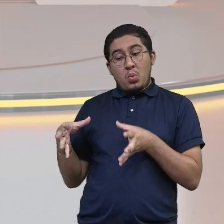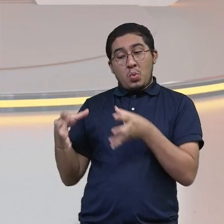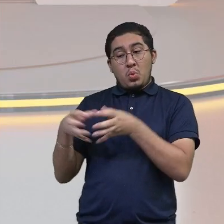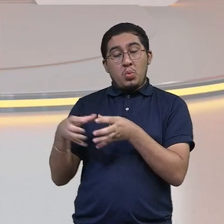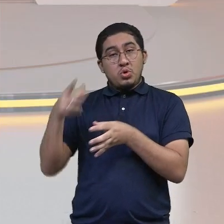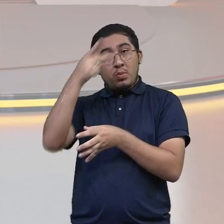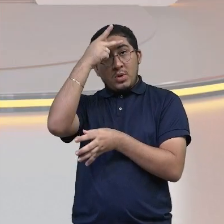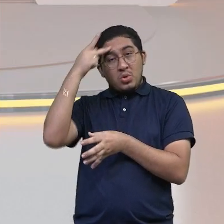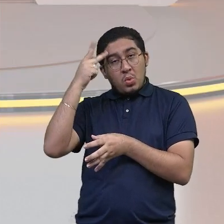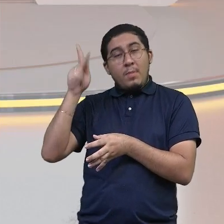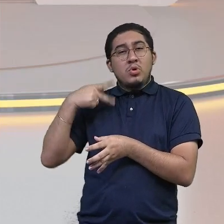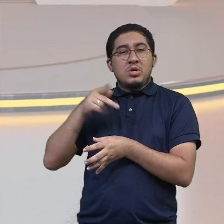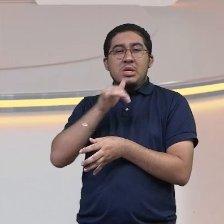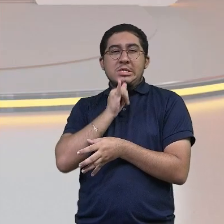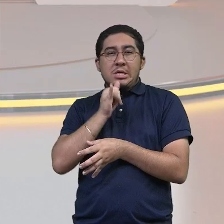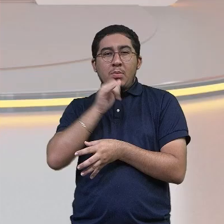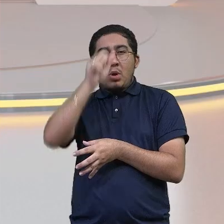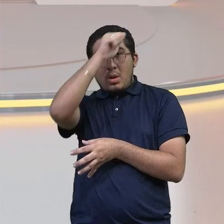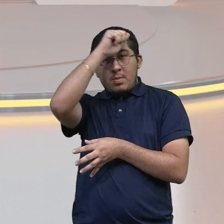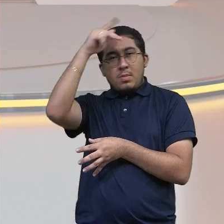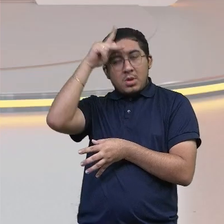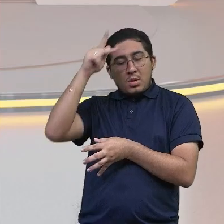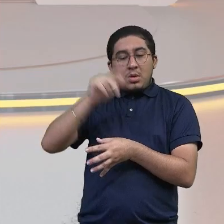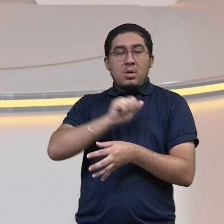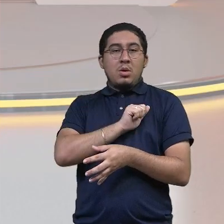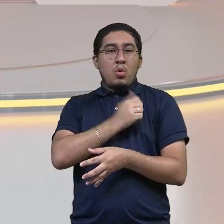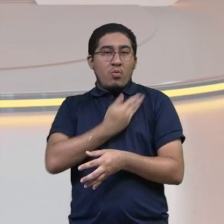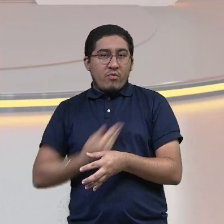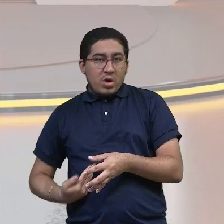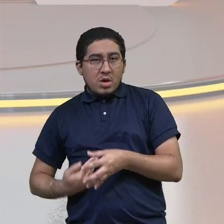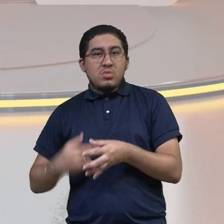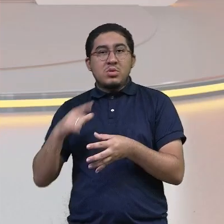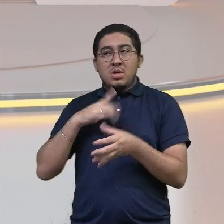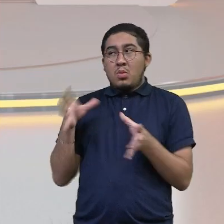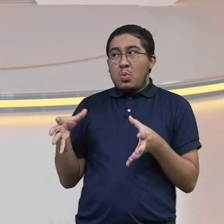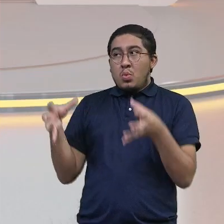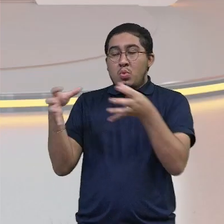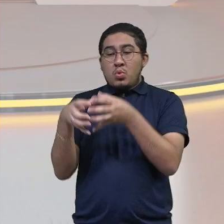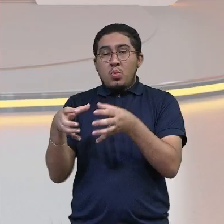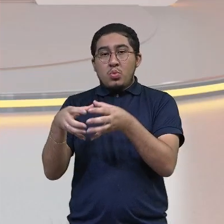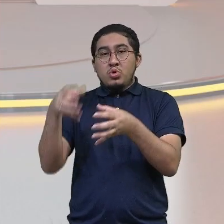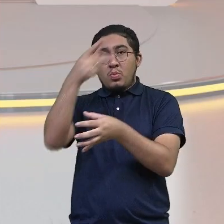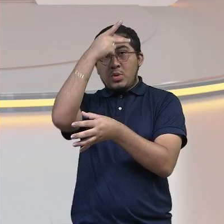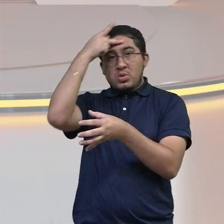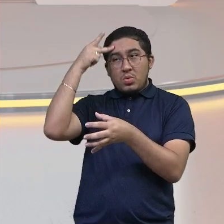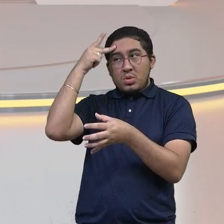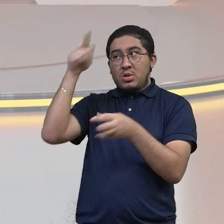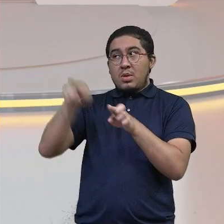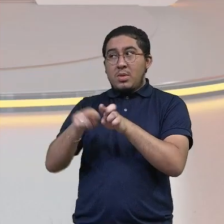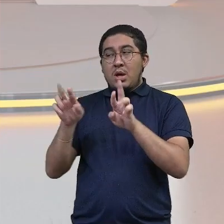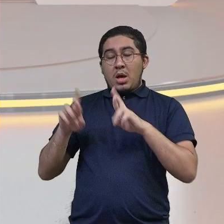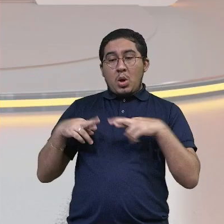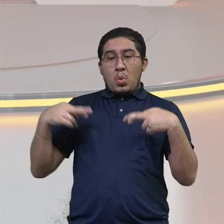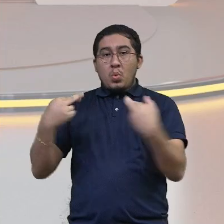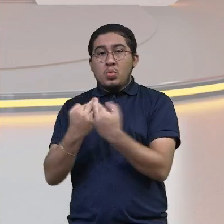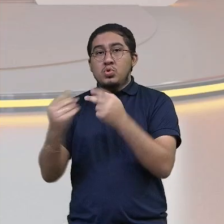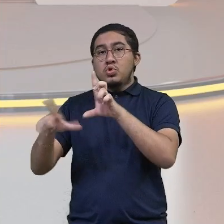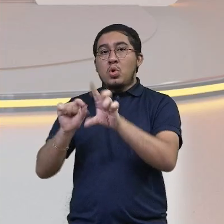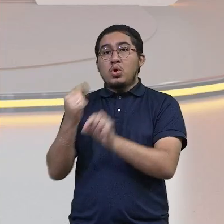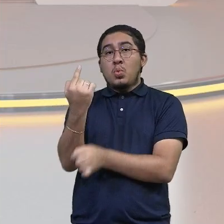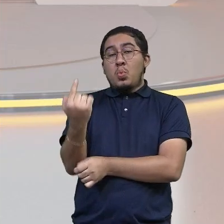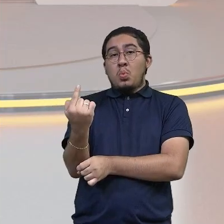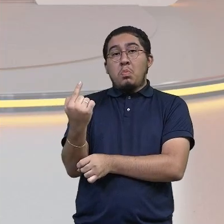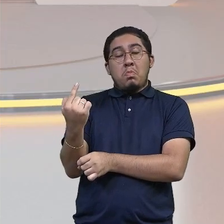os prefeitos, os presidentes são escolhidos através de uma junta de pessoas que se reúnem e escolhem um presidente.